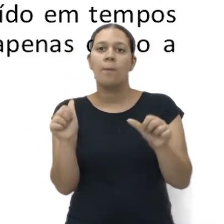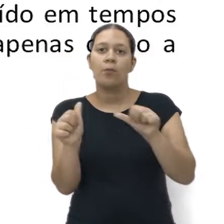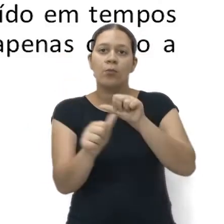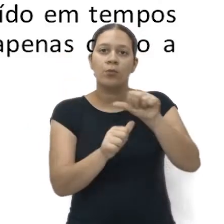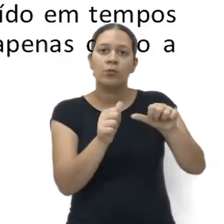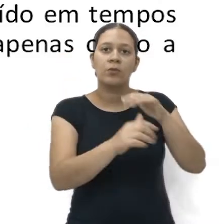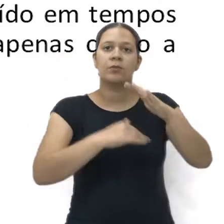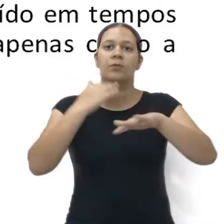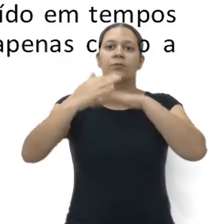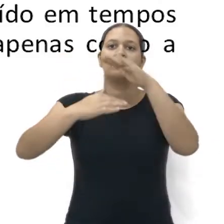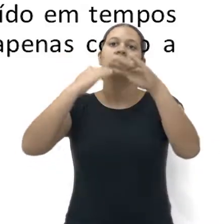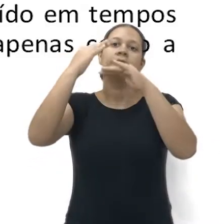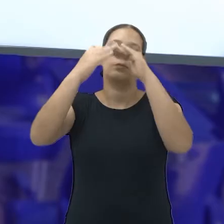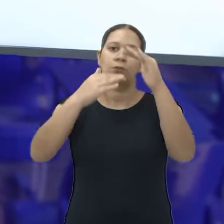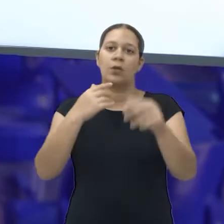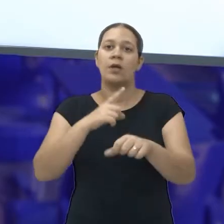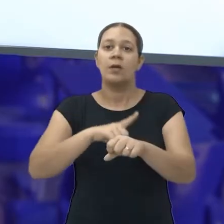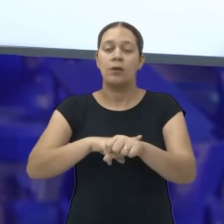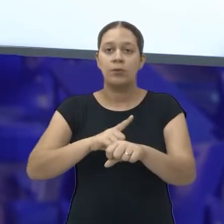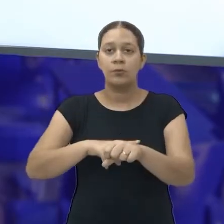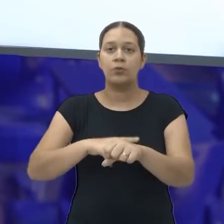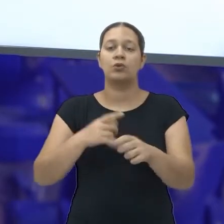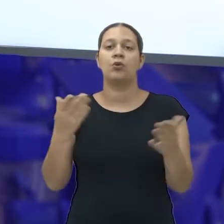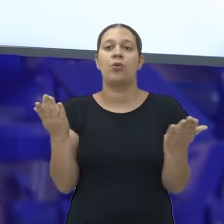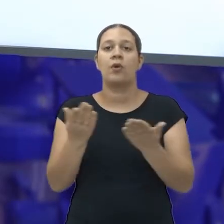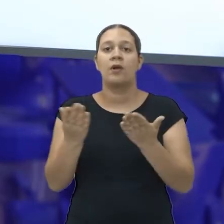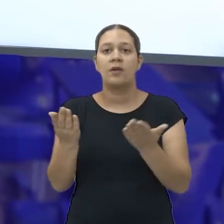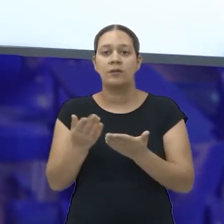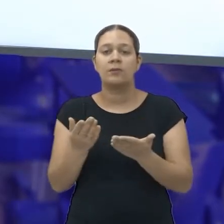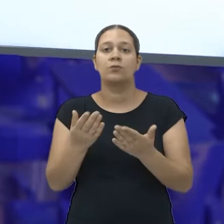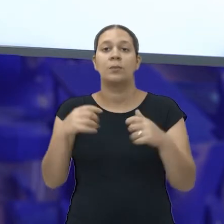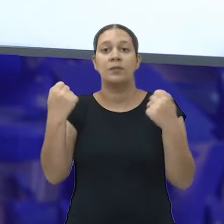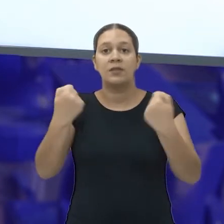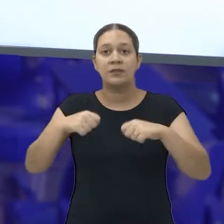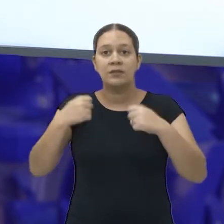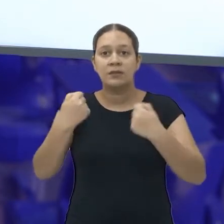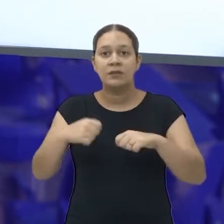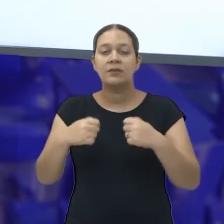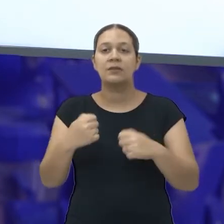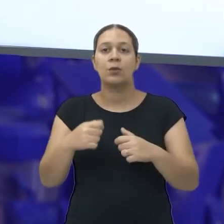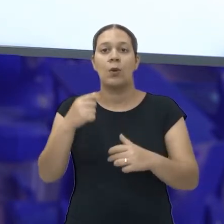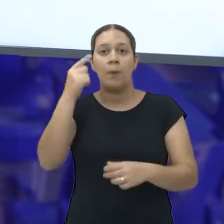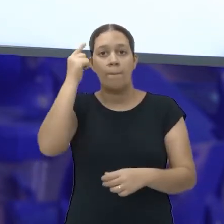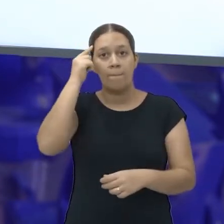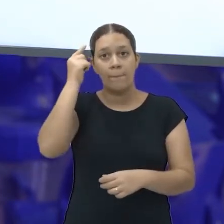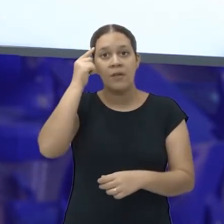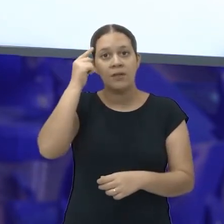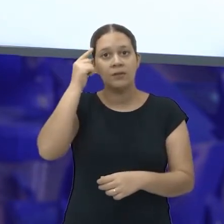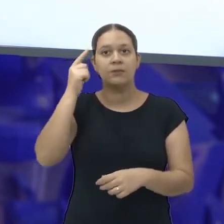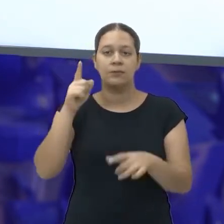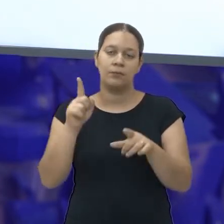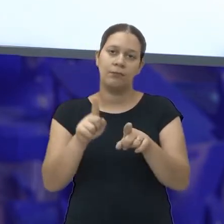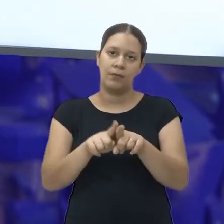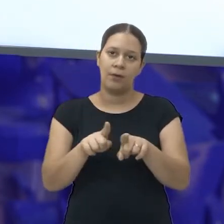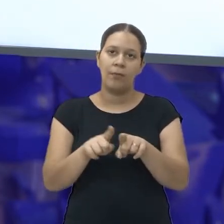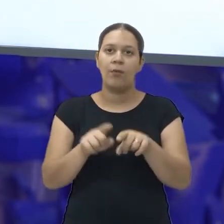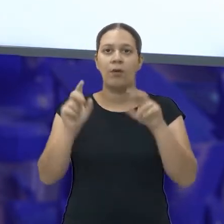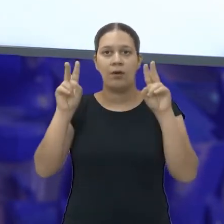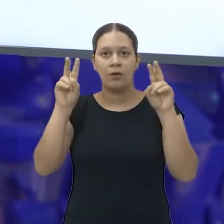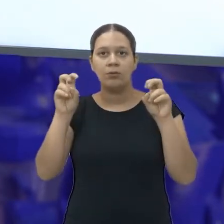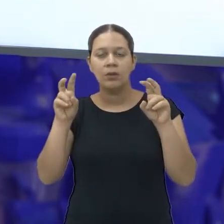foi evoluindo ao passar do tempo e hoje carece muito de que a gente pense sobre isso, né? É um